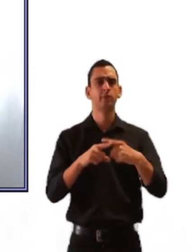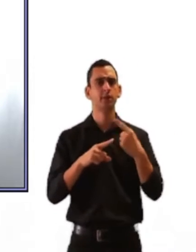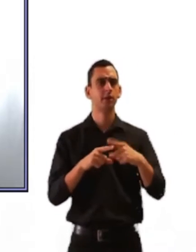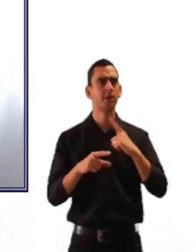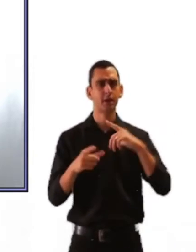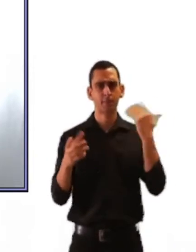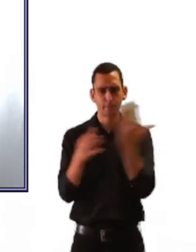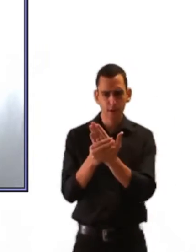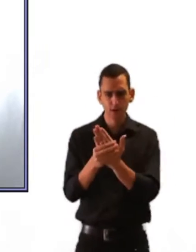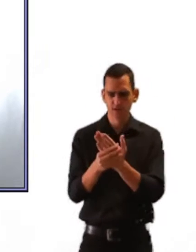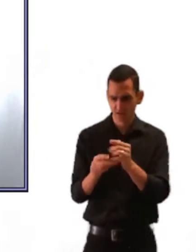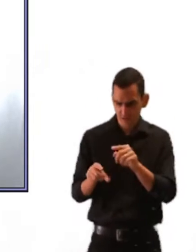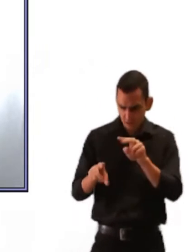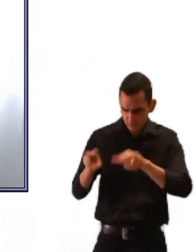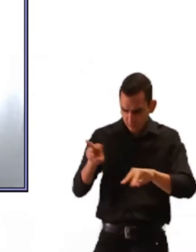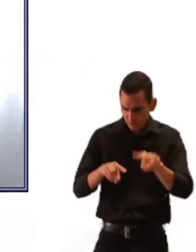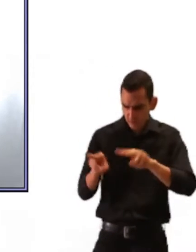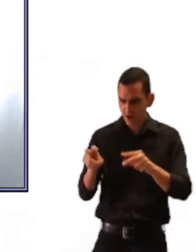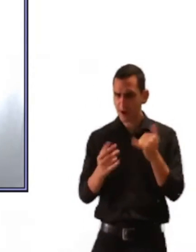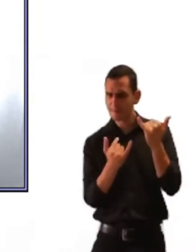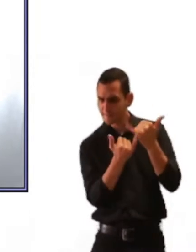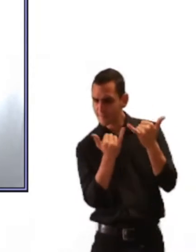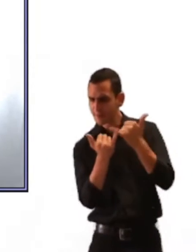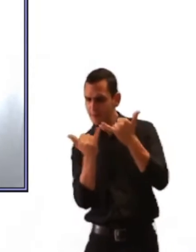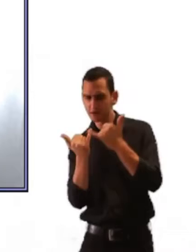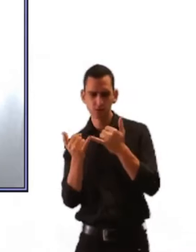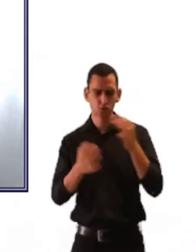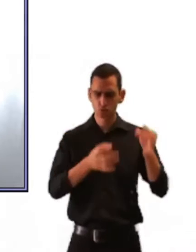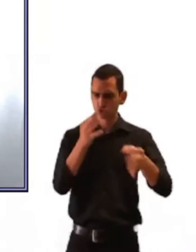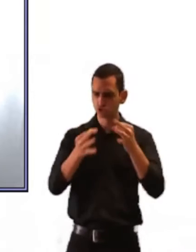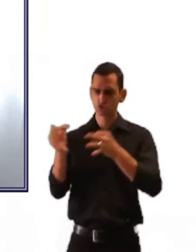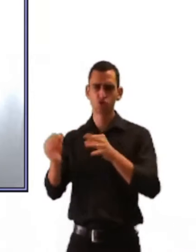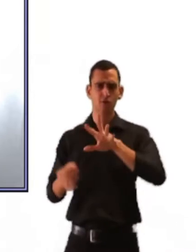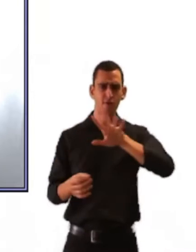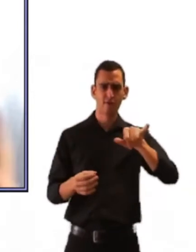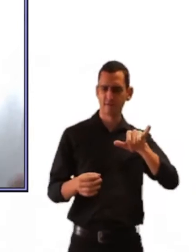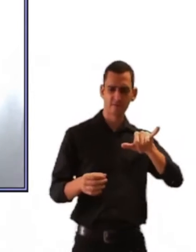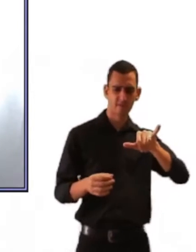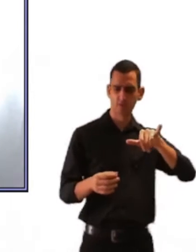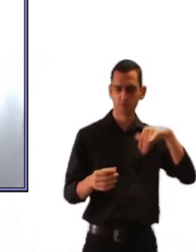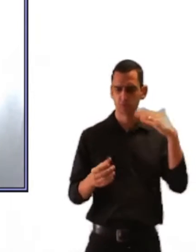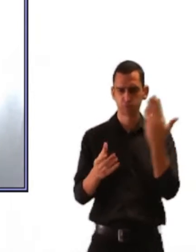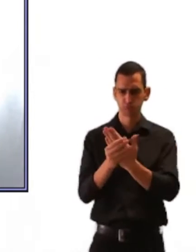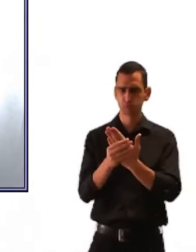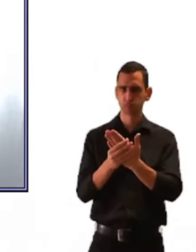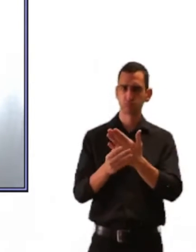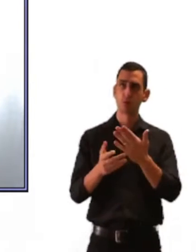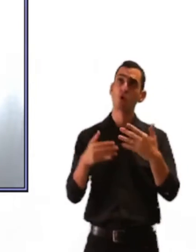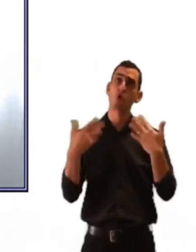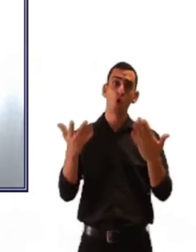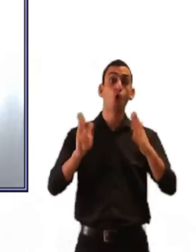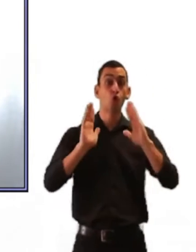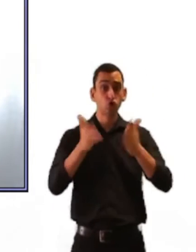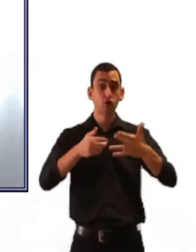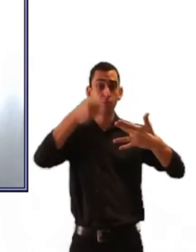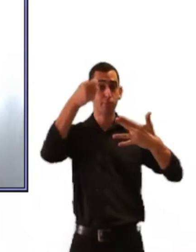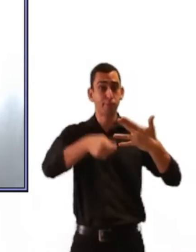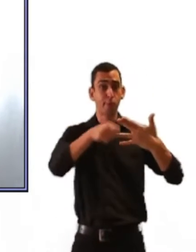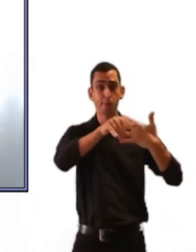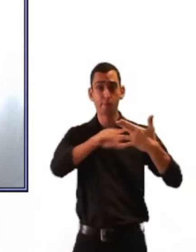caso, julgou, falou: ah, esse caso aqui é semelhante a esse, então vou julgar assim. Né? Ah, esse caso aqui tem uma jurisprudência sobre isso, eu vou julgar